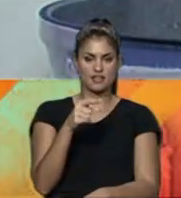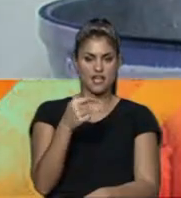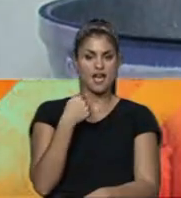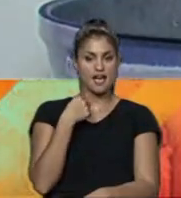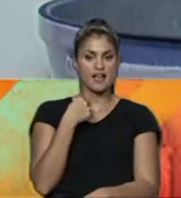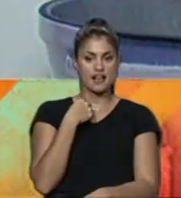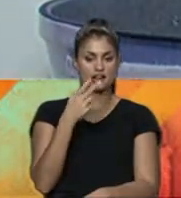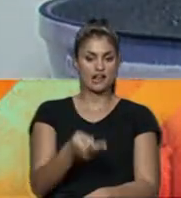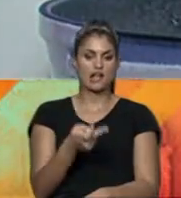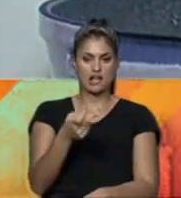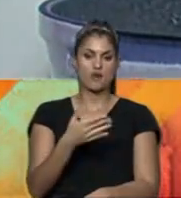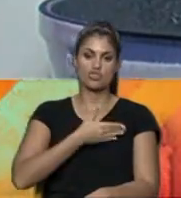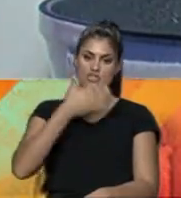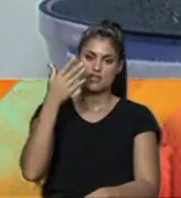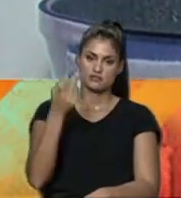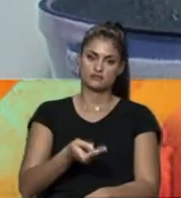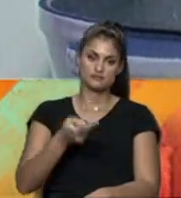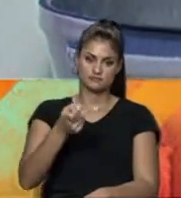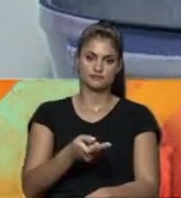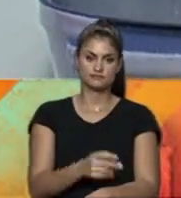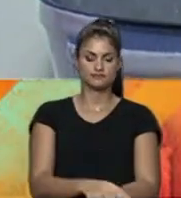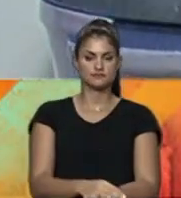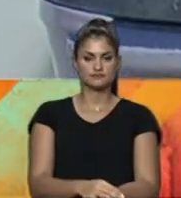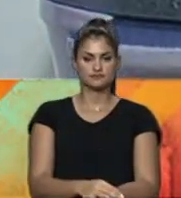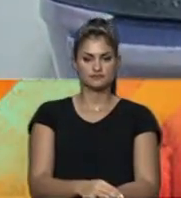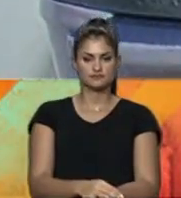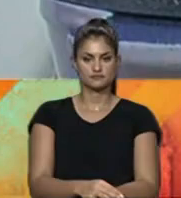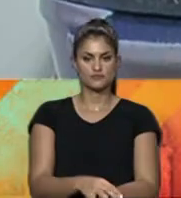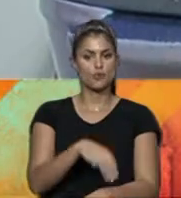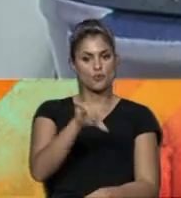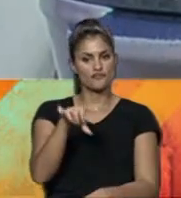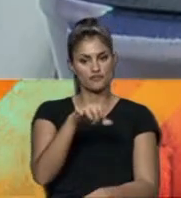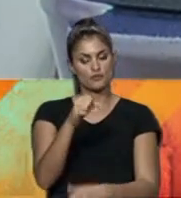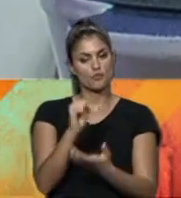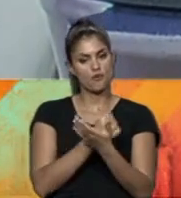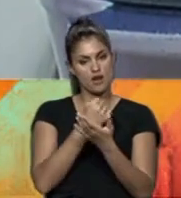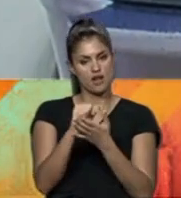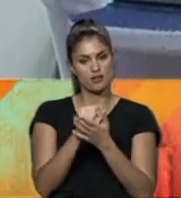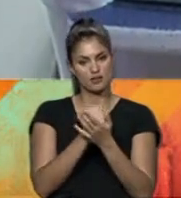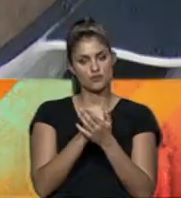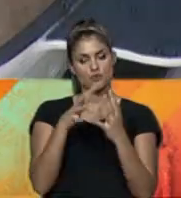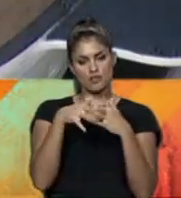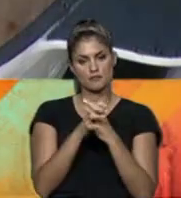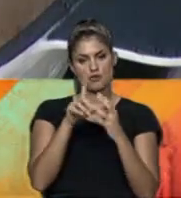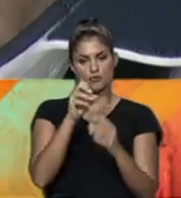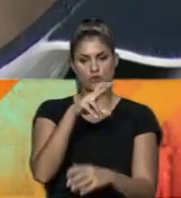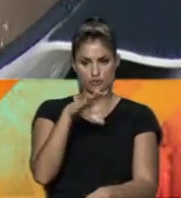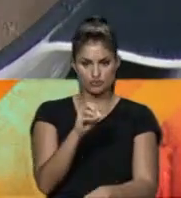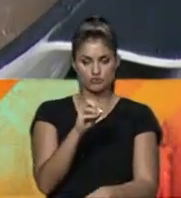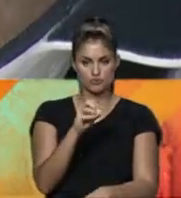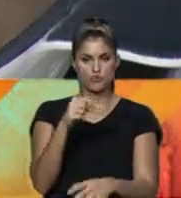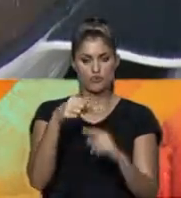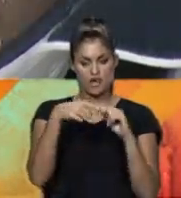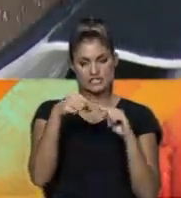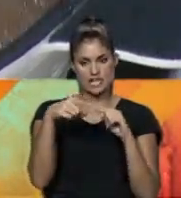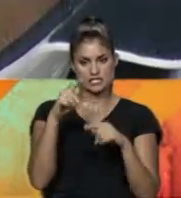outro, está bem? E ela vai estar aqui com o vinho, com o alho, com o limão, com o louro, com a salsa. Uma marinada como nós